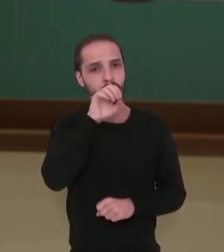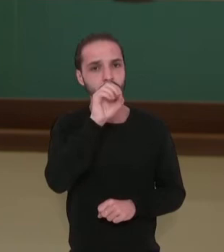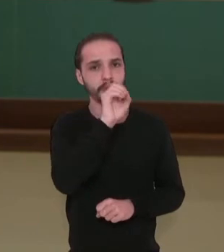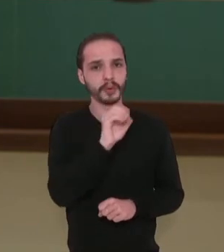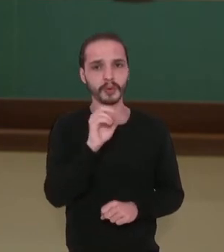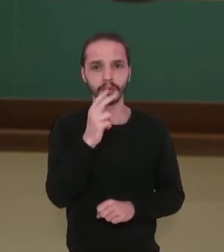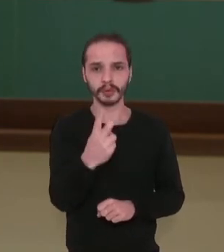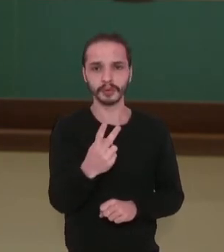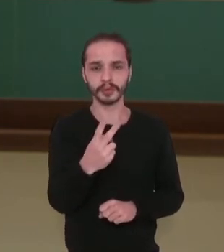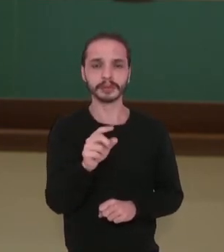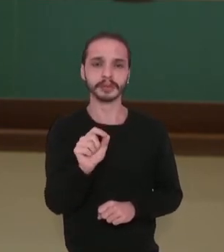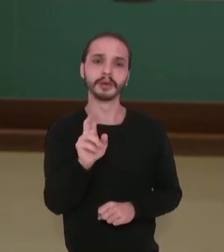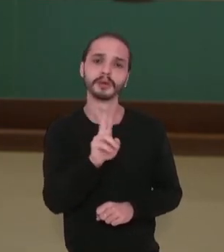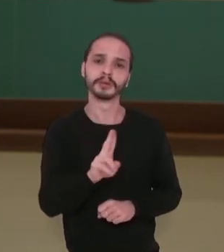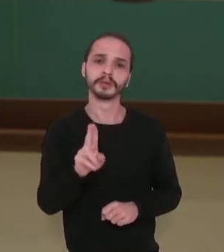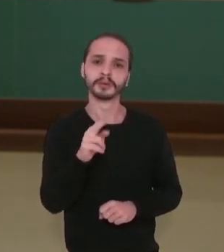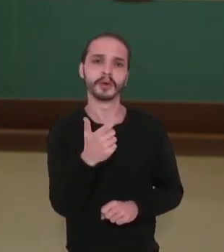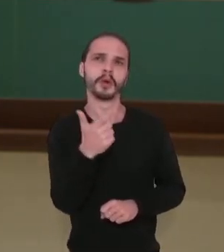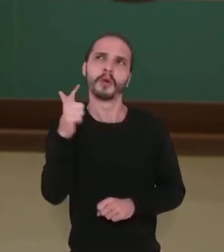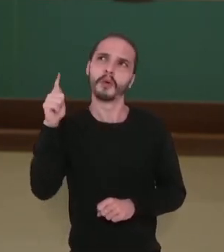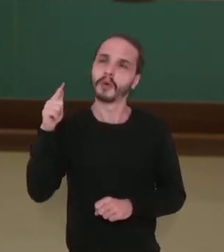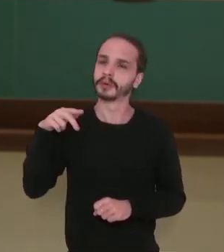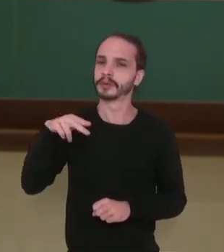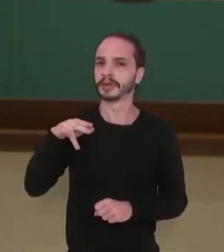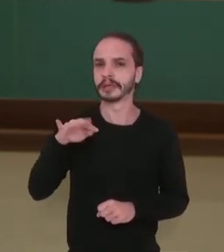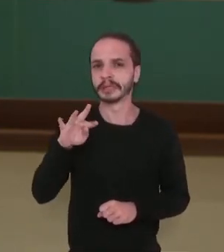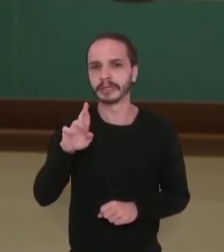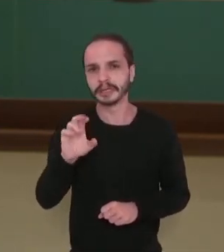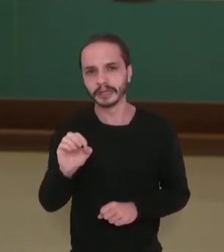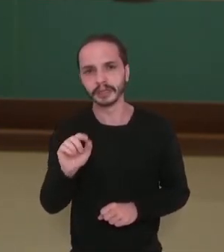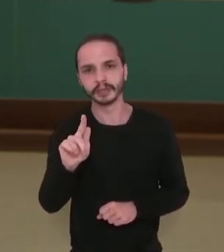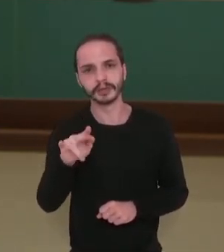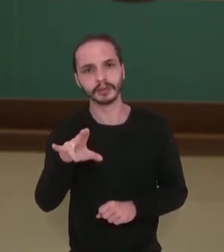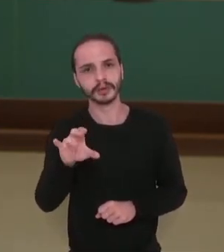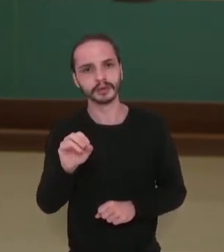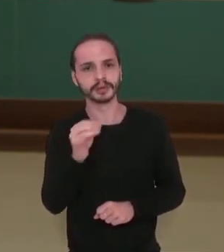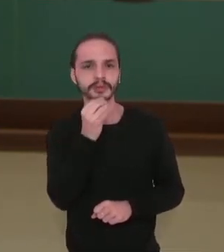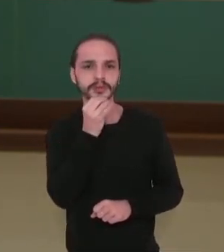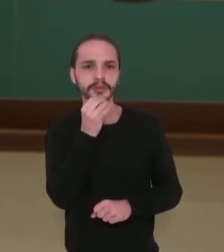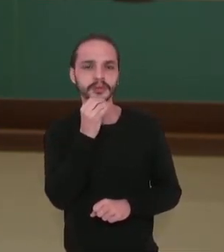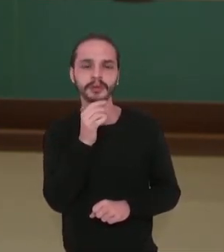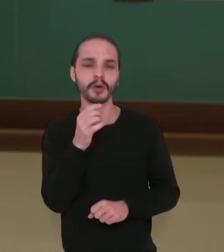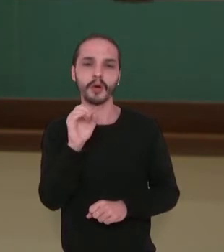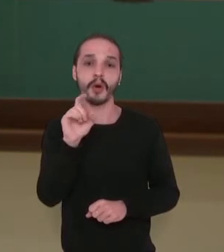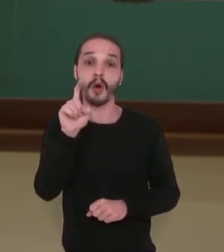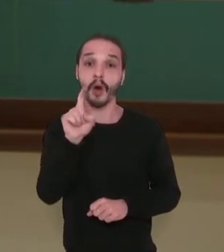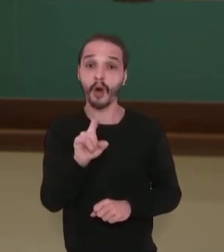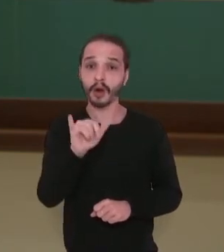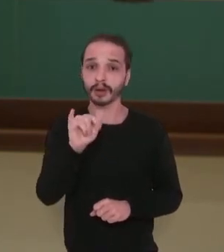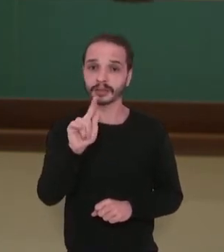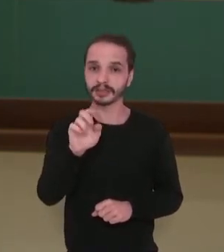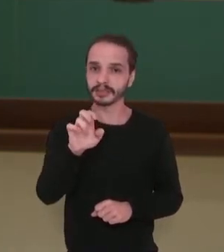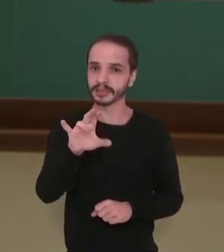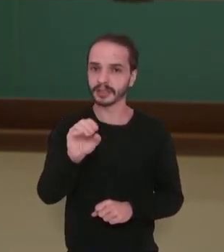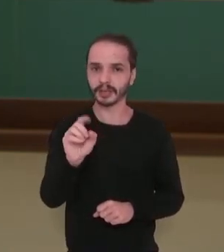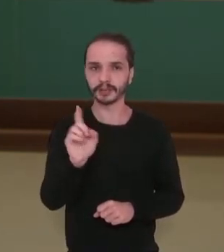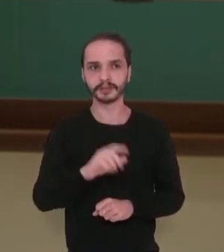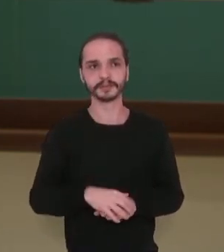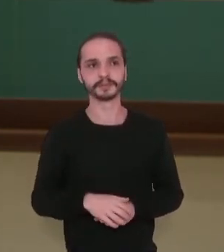utilizam de outras substâncias, o nitrogênio, por exemplo, né? Não conta com a presença de oxigênio.